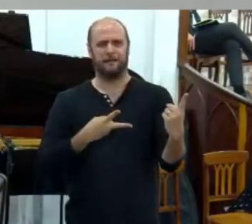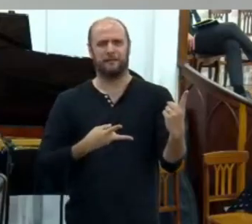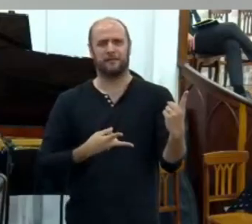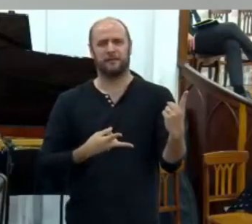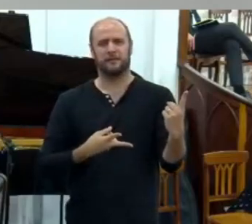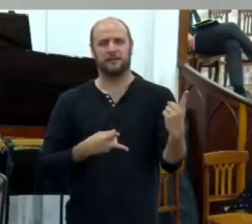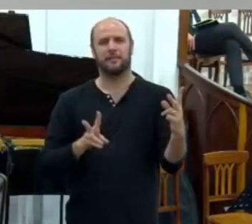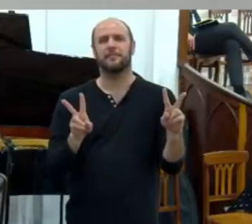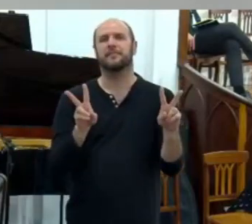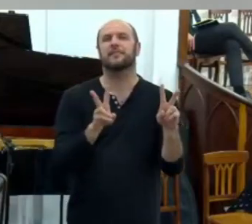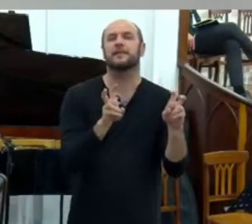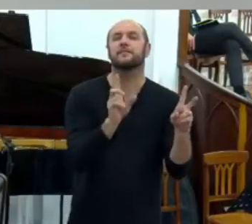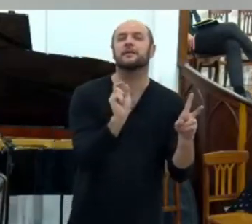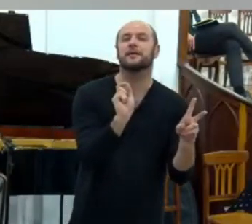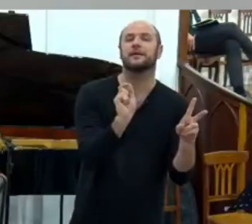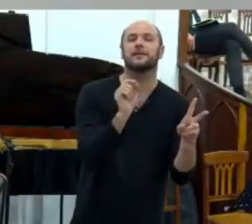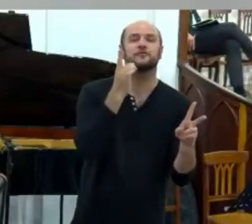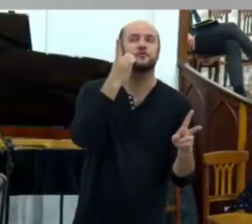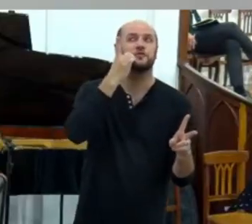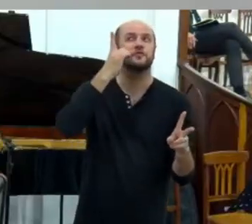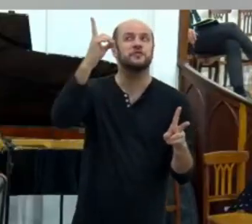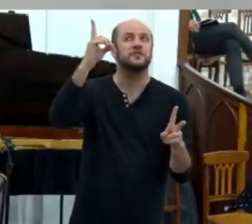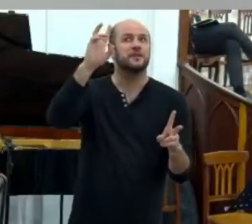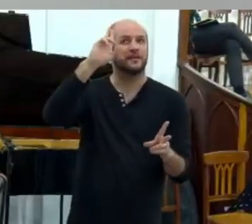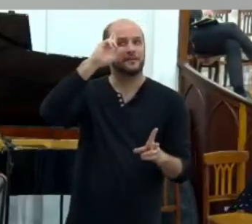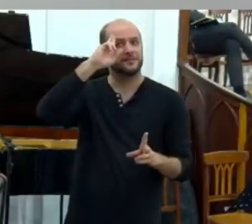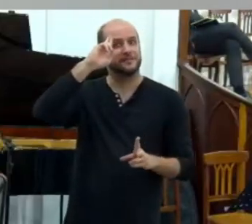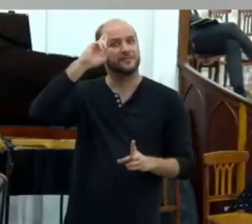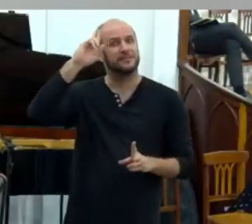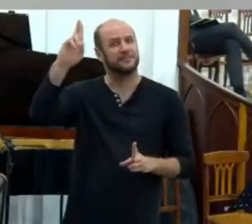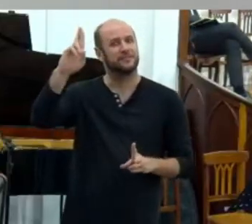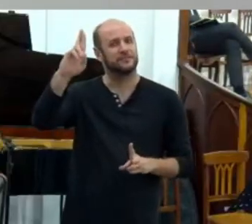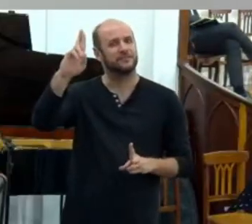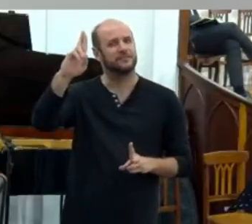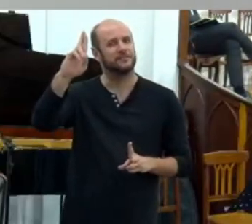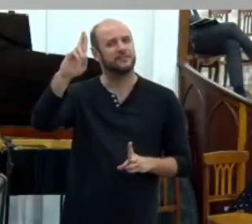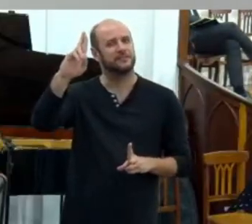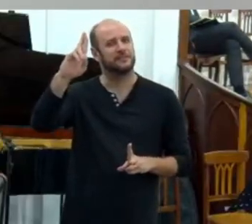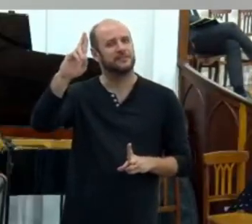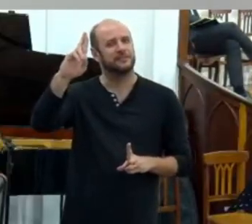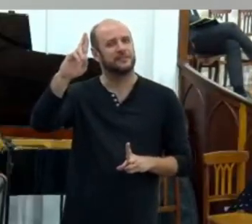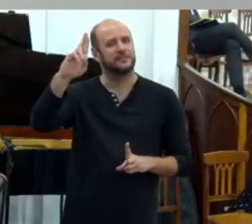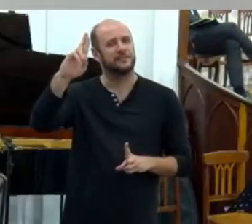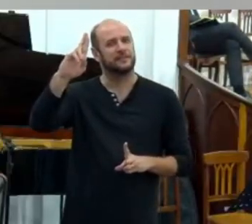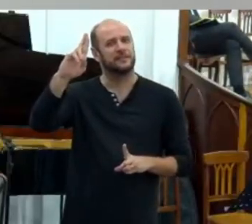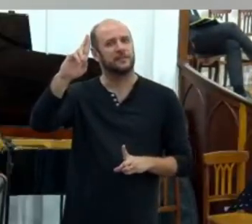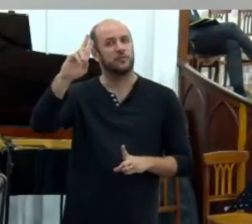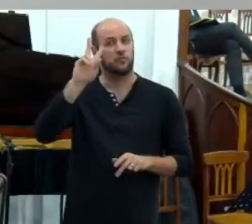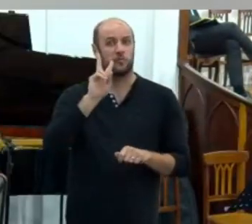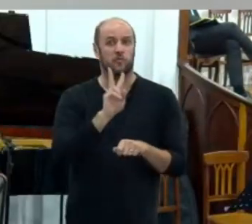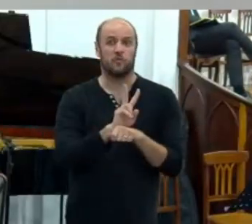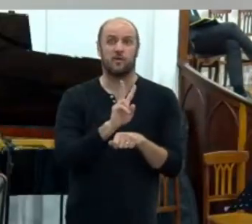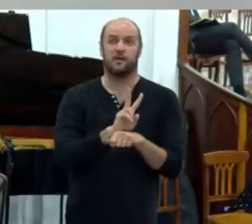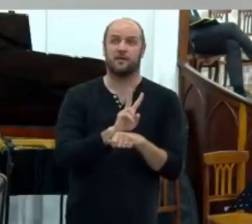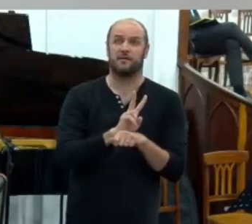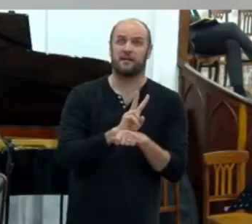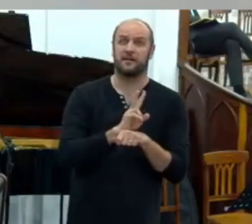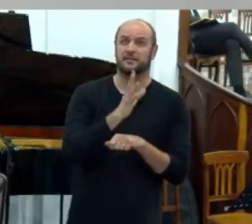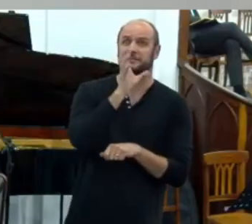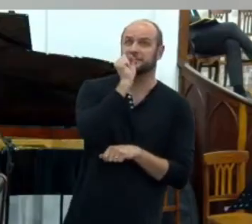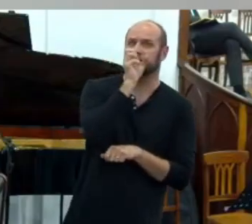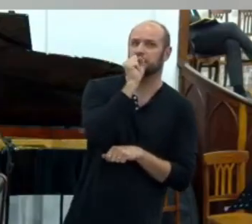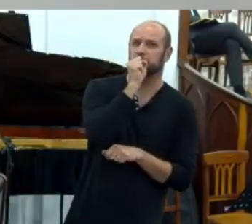O tema do dia do Senhor, ou a guarda do sábado no